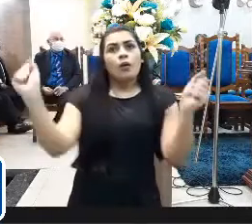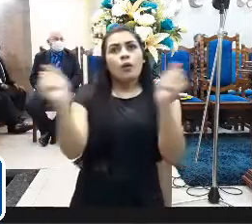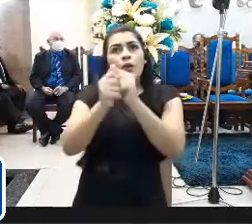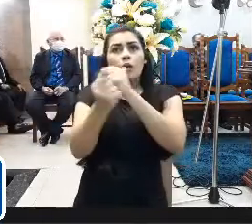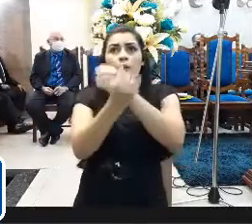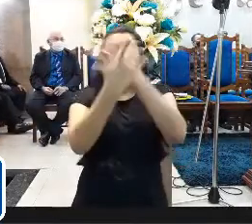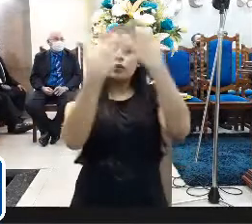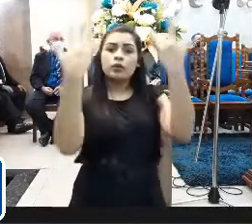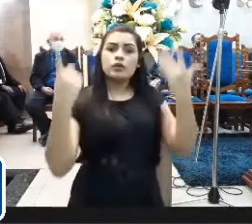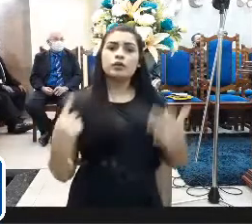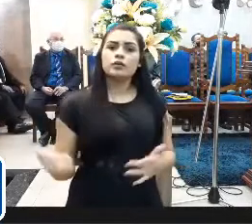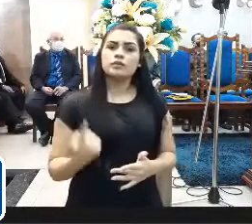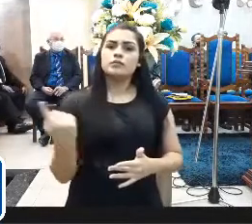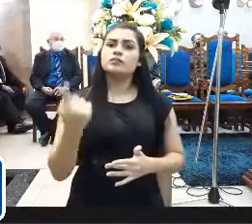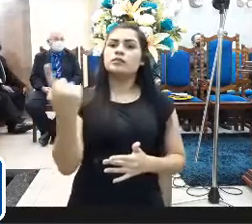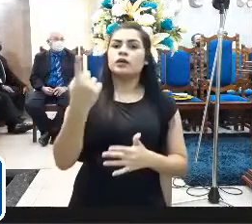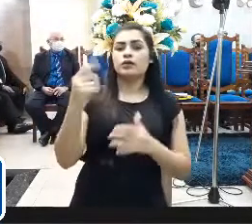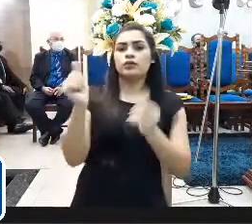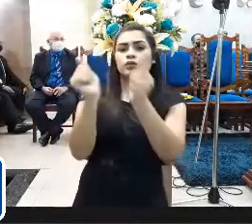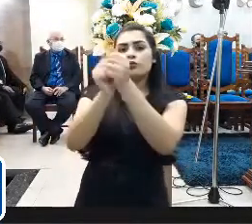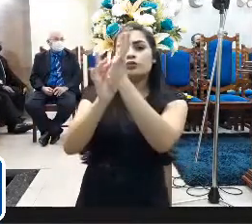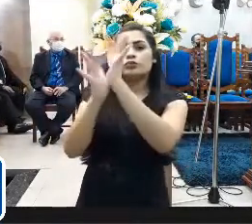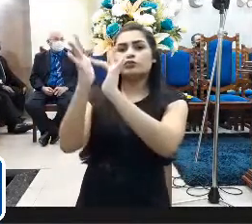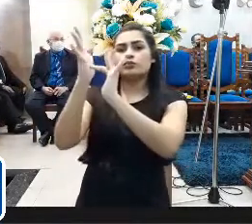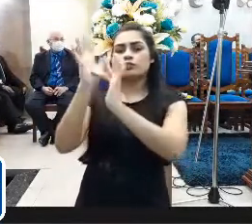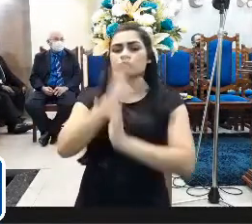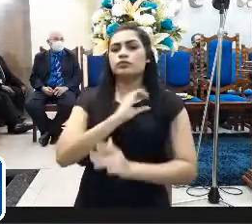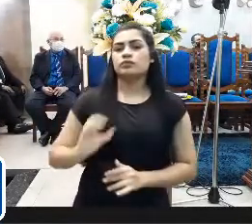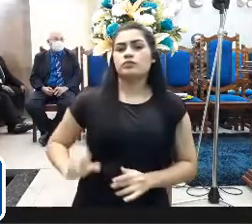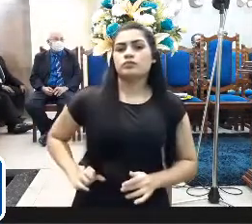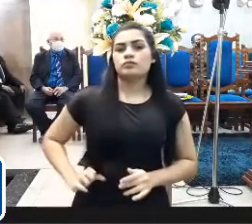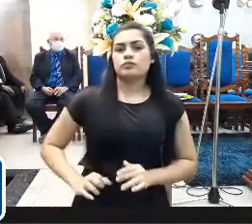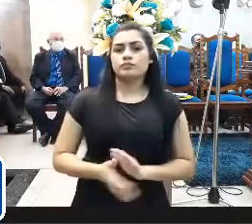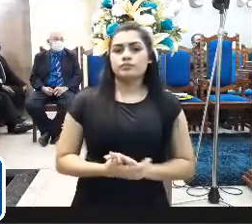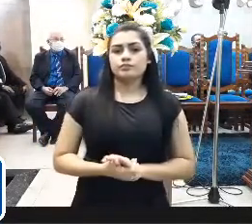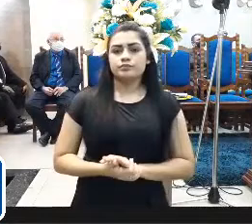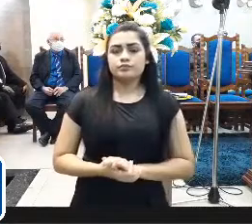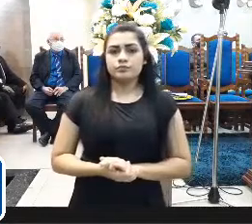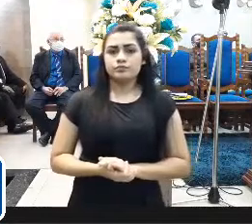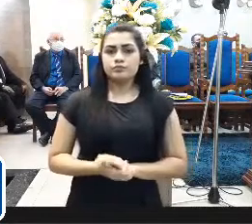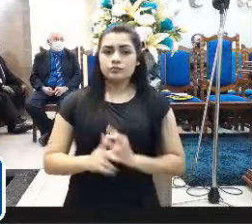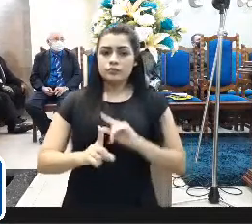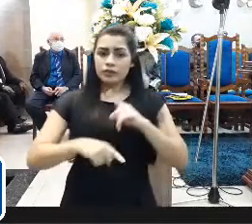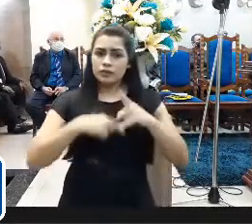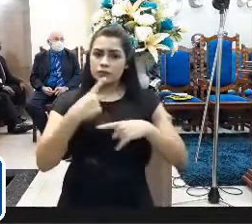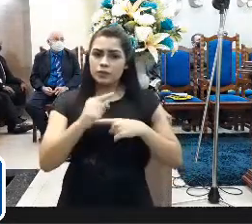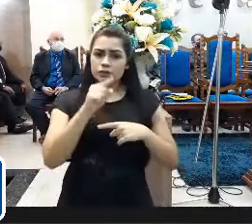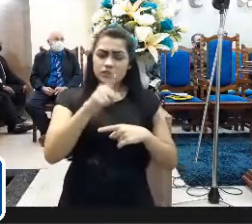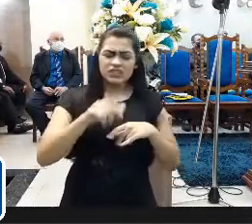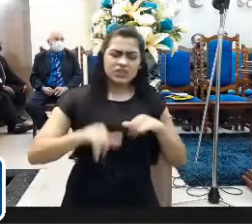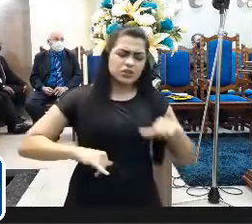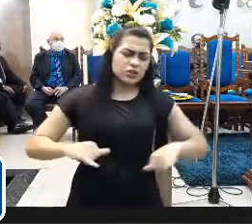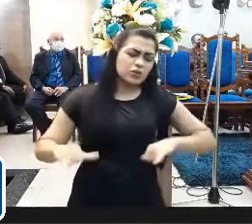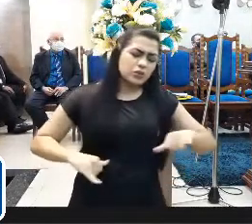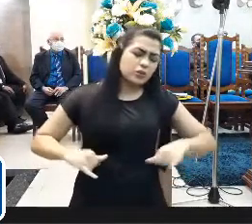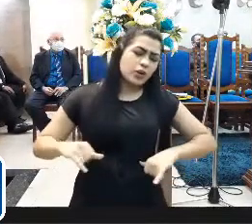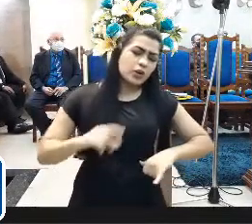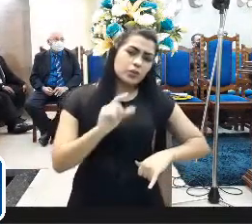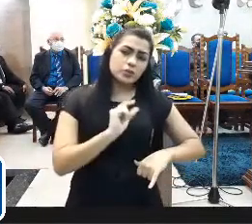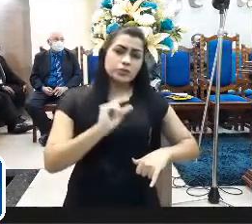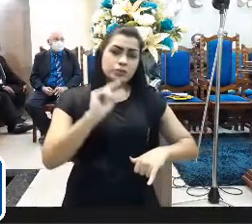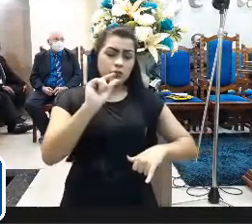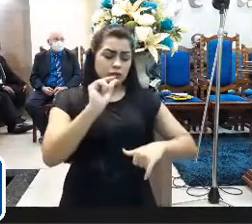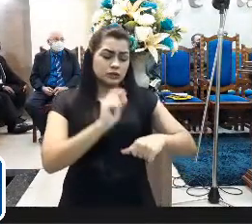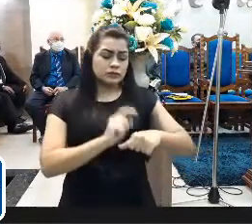depois de ter sofrido durante um pouco de tempo, Ele restaurará, Ele te confirmará, Ele